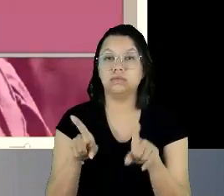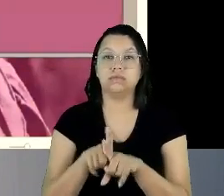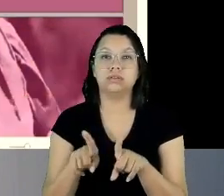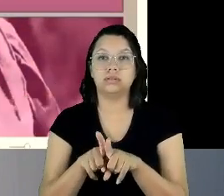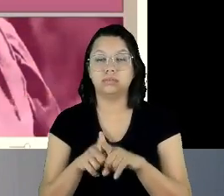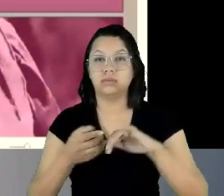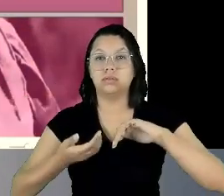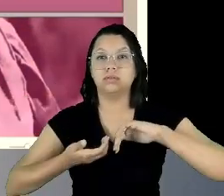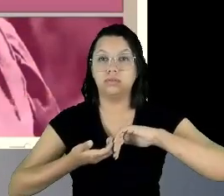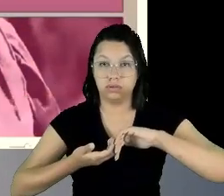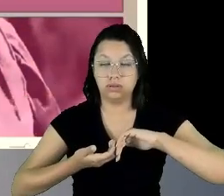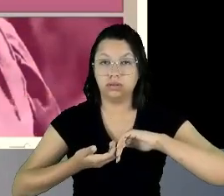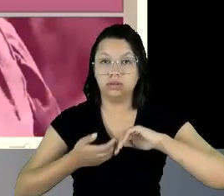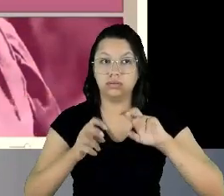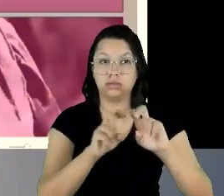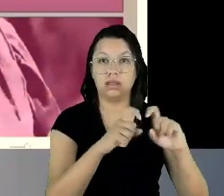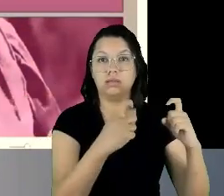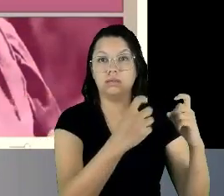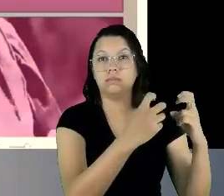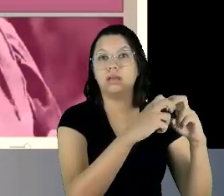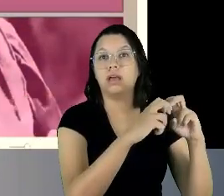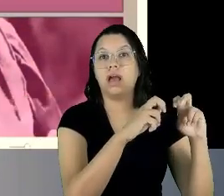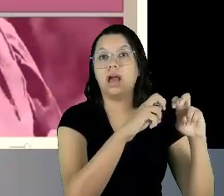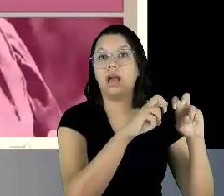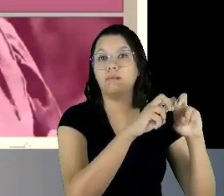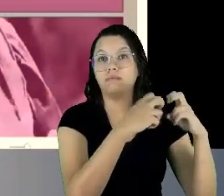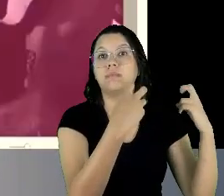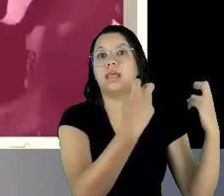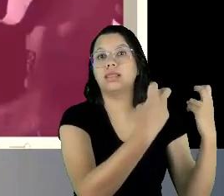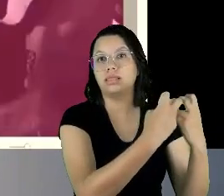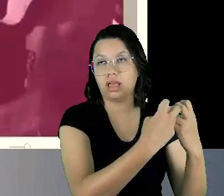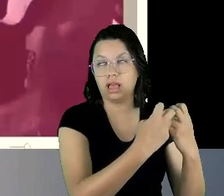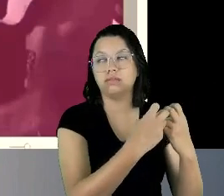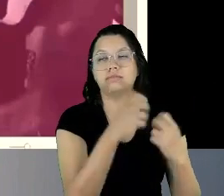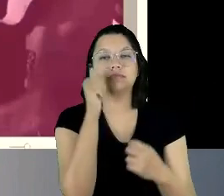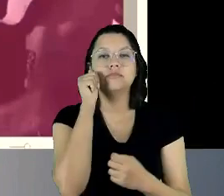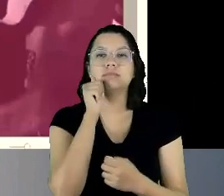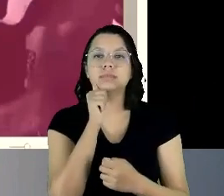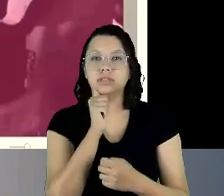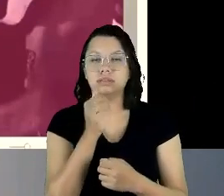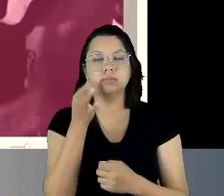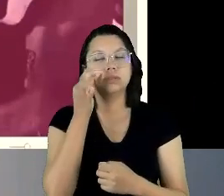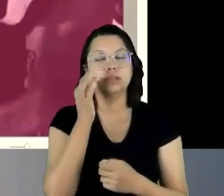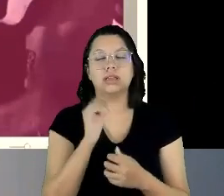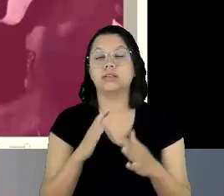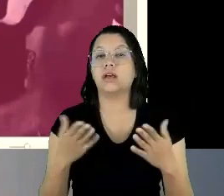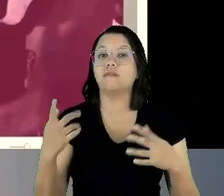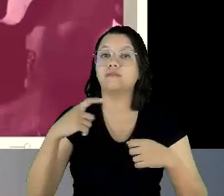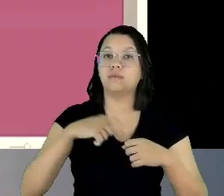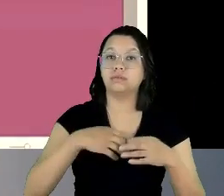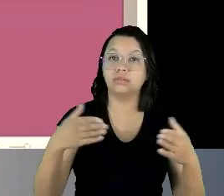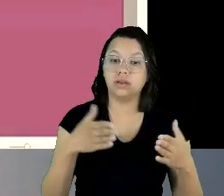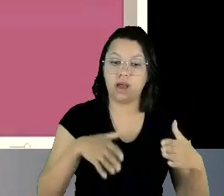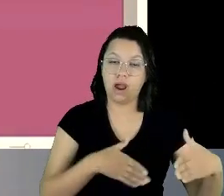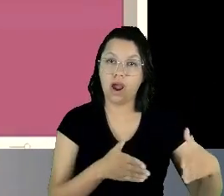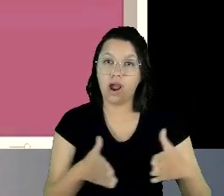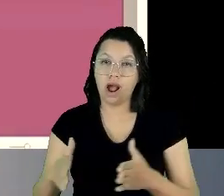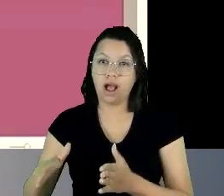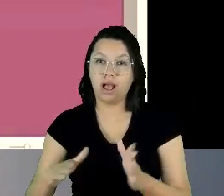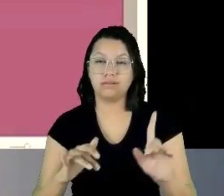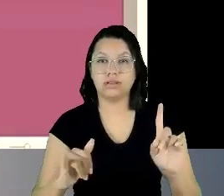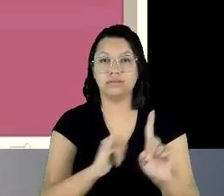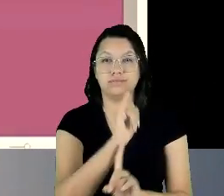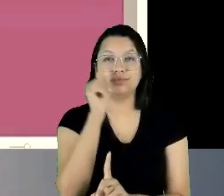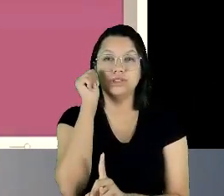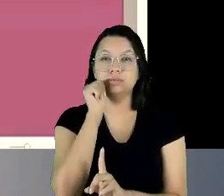Congresso, a bancada feminina presentes. Então, voltando aqui para a jornada da vítima, né, da